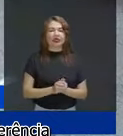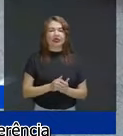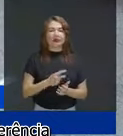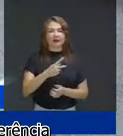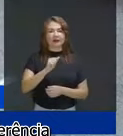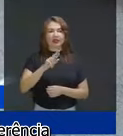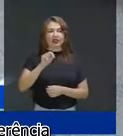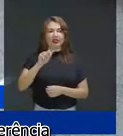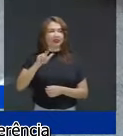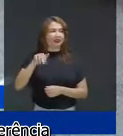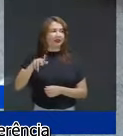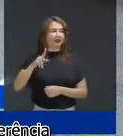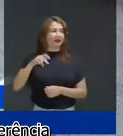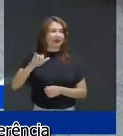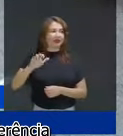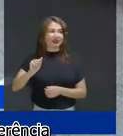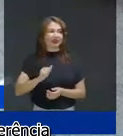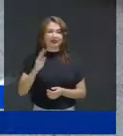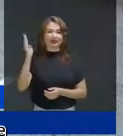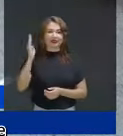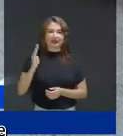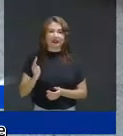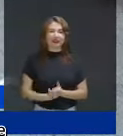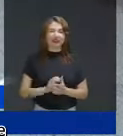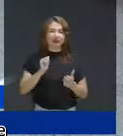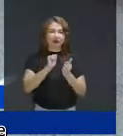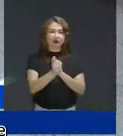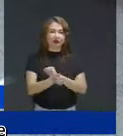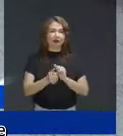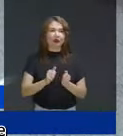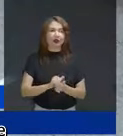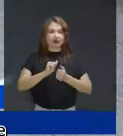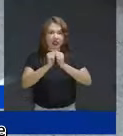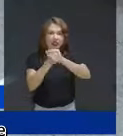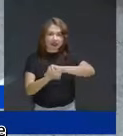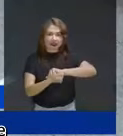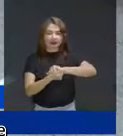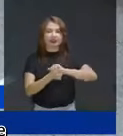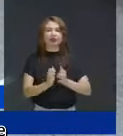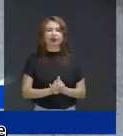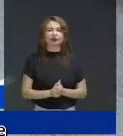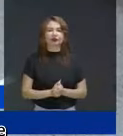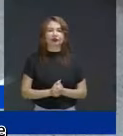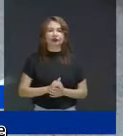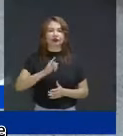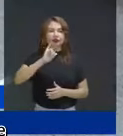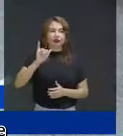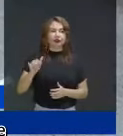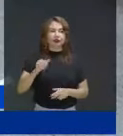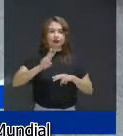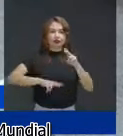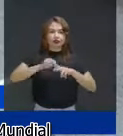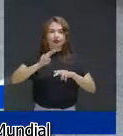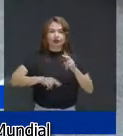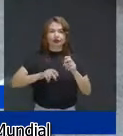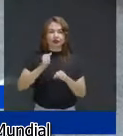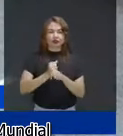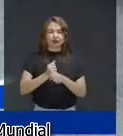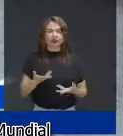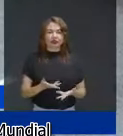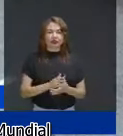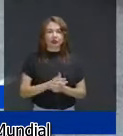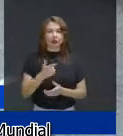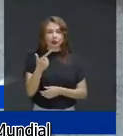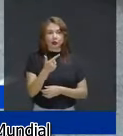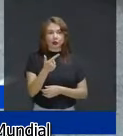tornado referência mundial no esporte adaptado. Em junho deste ano, Ana conquistou 2